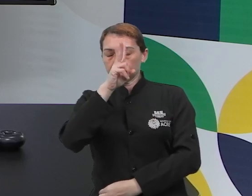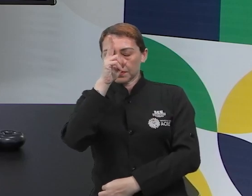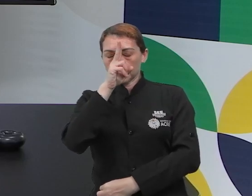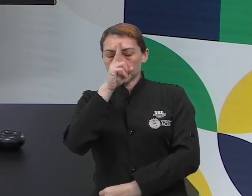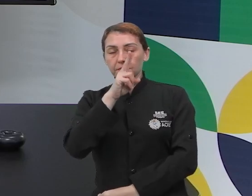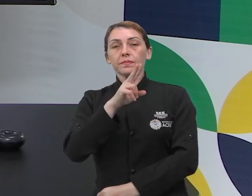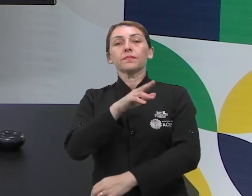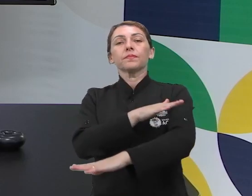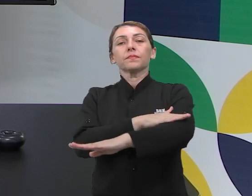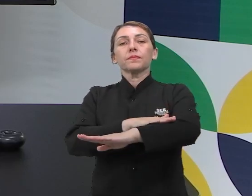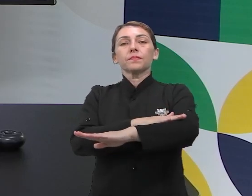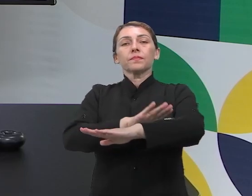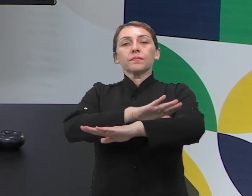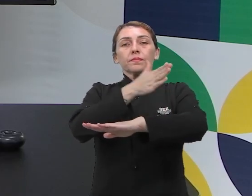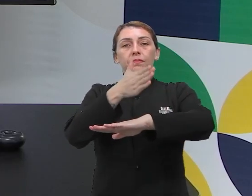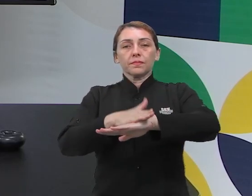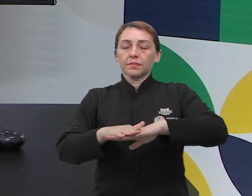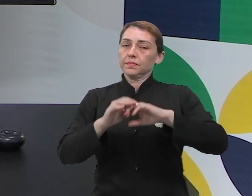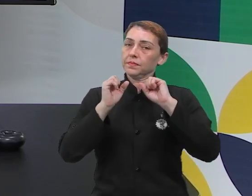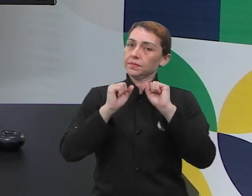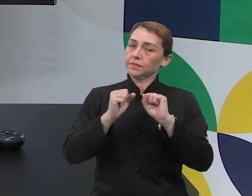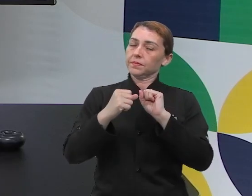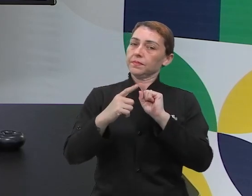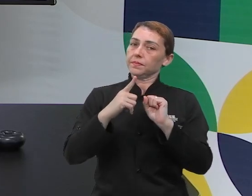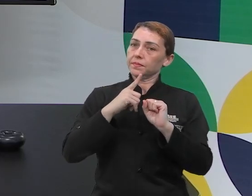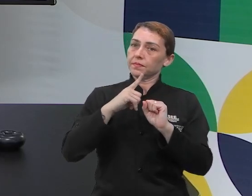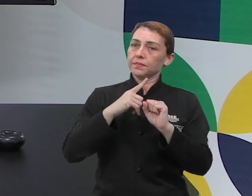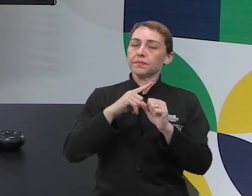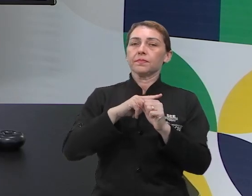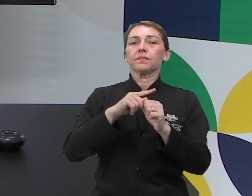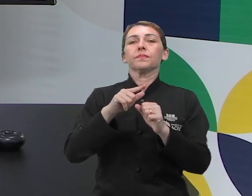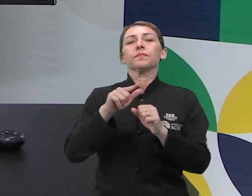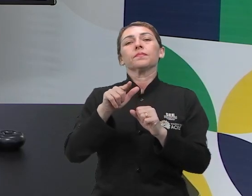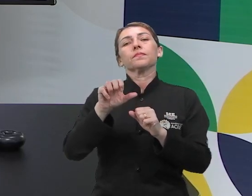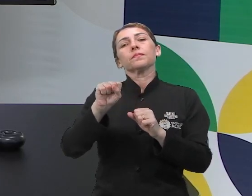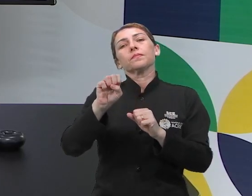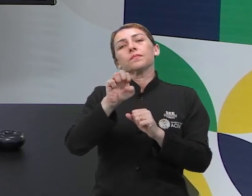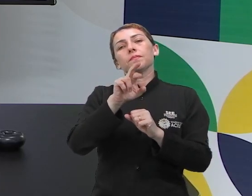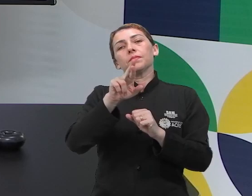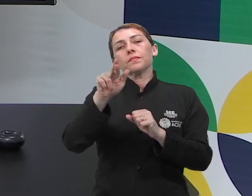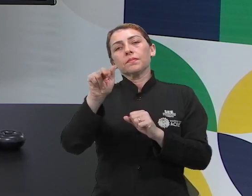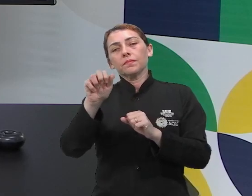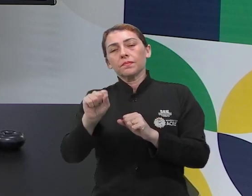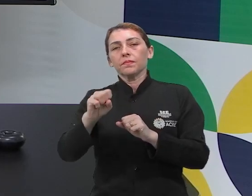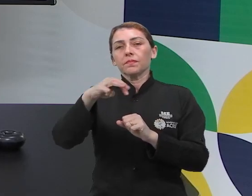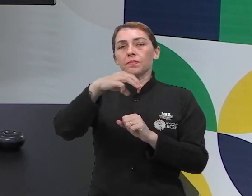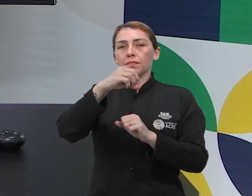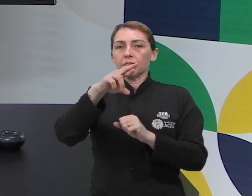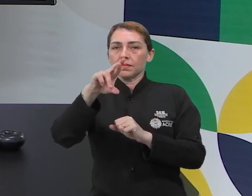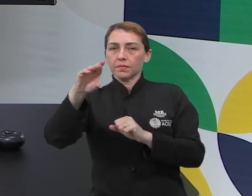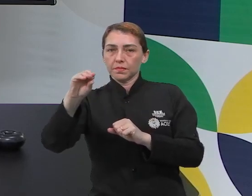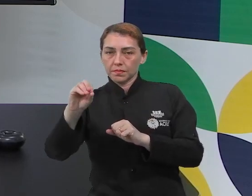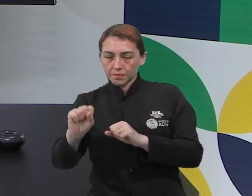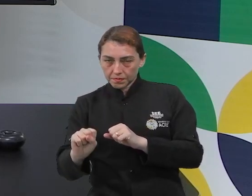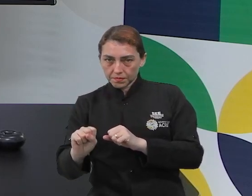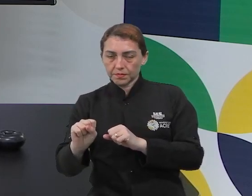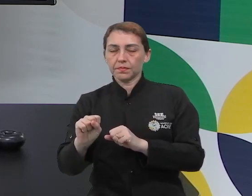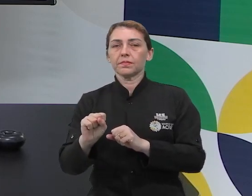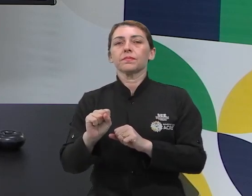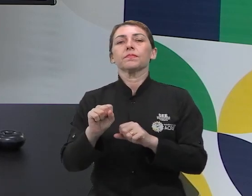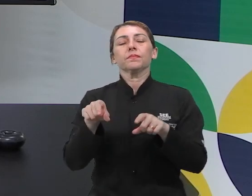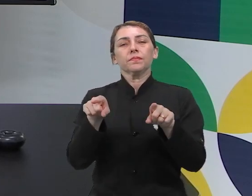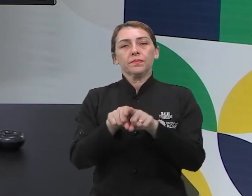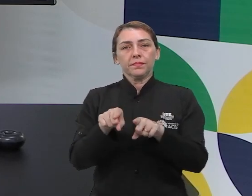no território brasileiro podem se apresentar aí por serras, morros e assim, tá? As